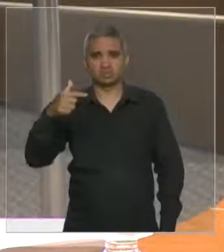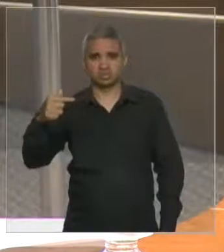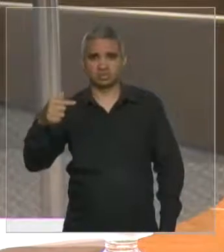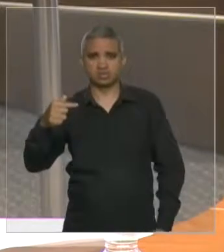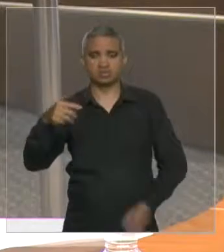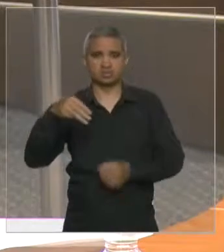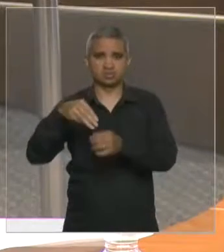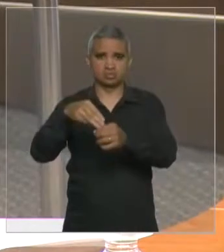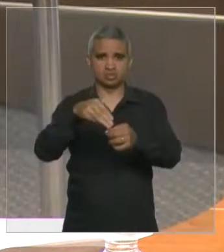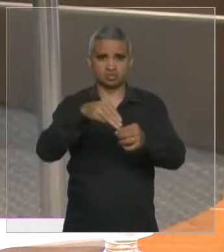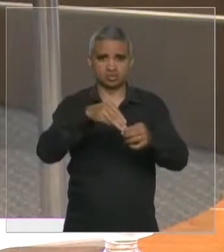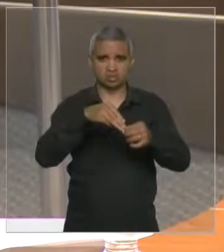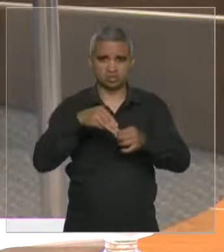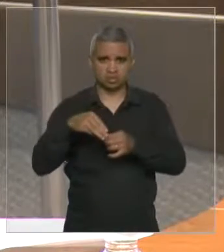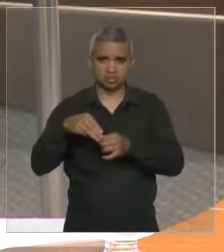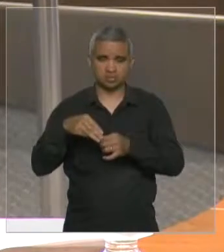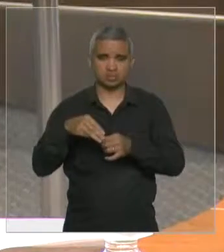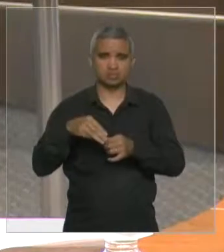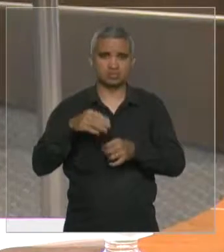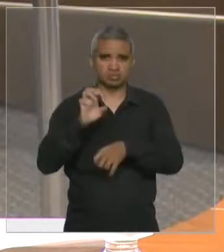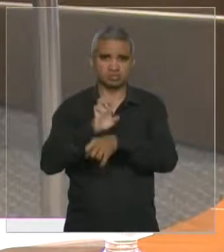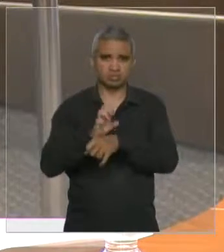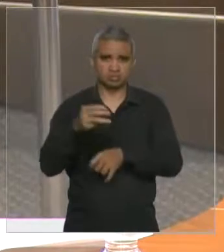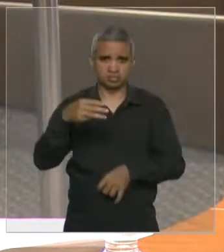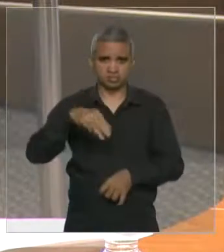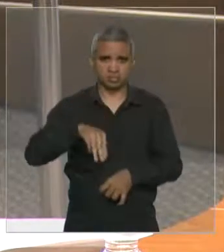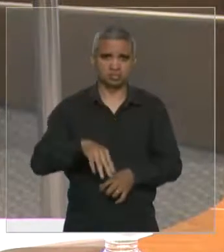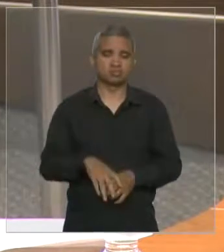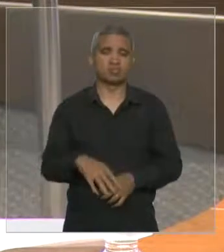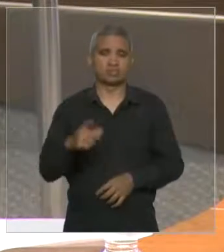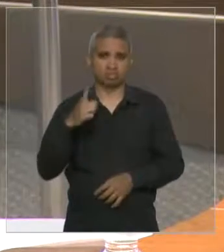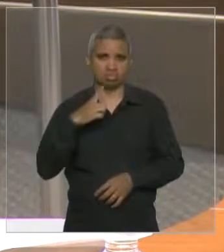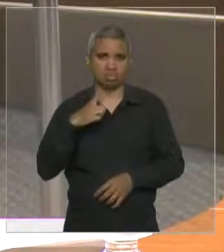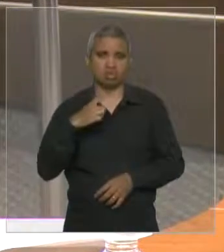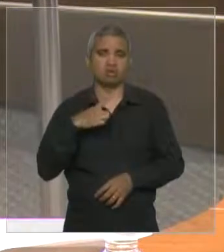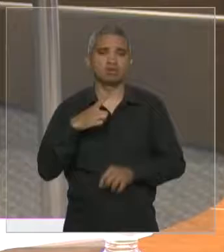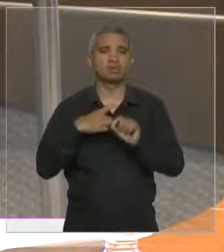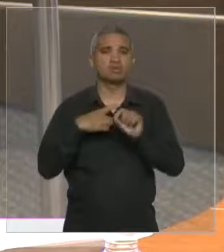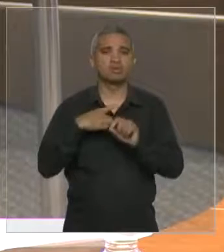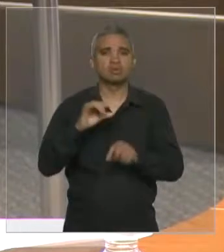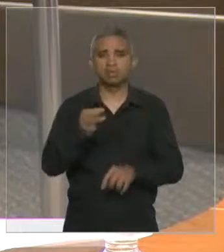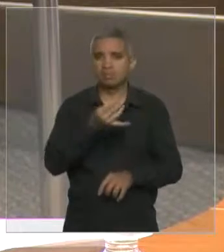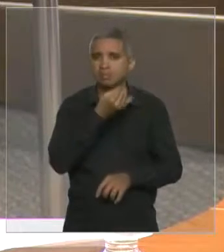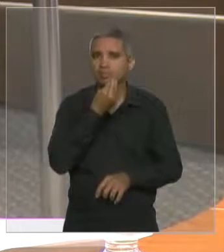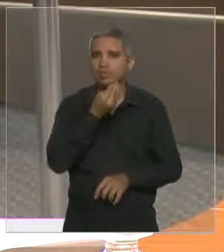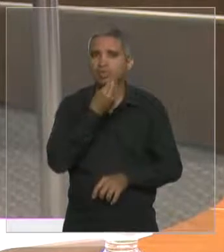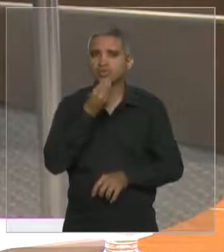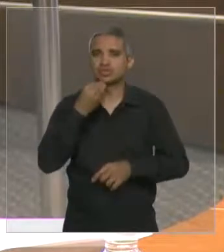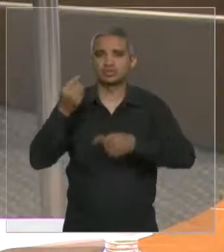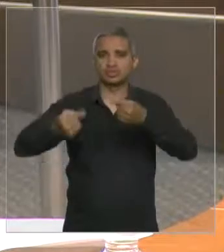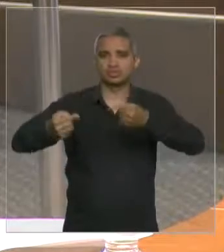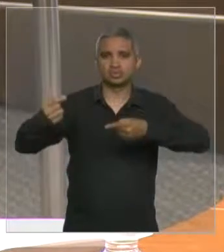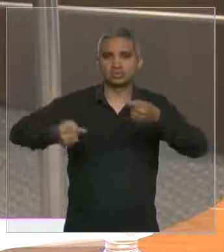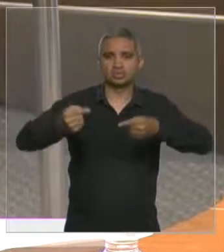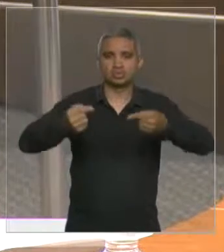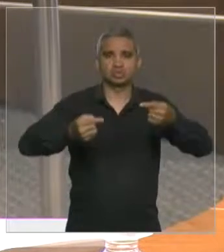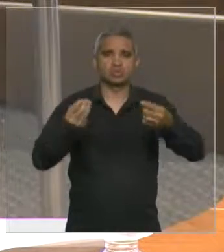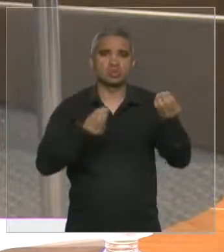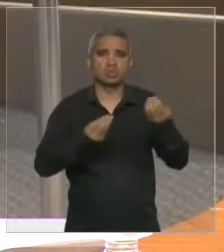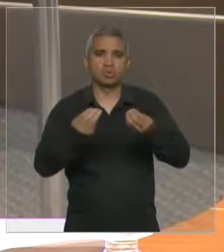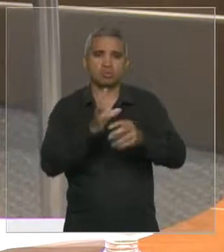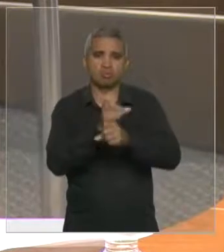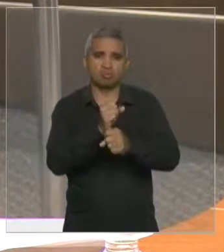dos 217 municípios do Estado do Maranhão tiveram a oportunidade de discutir o orçamento de